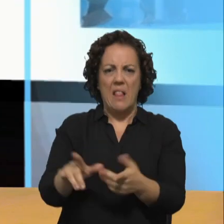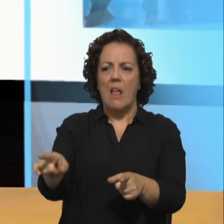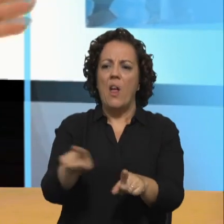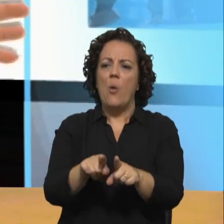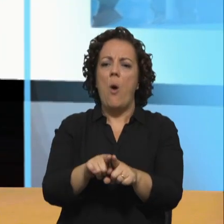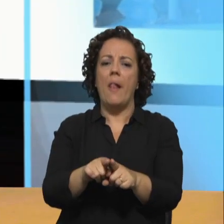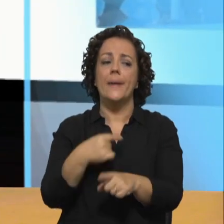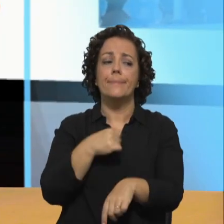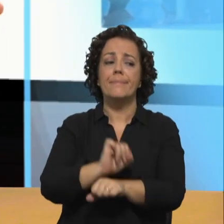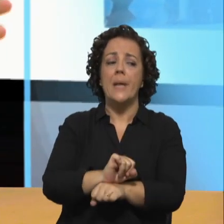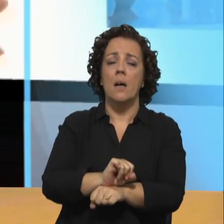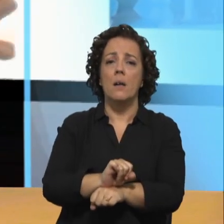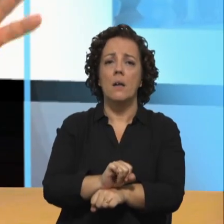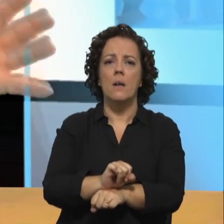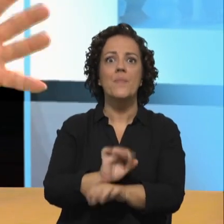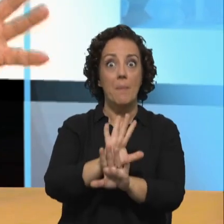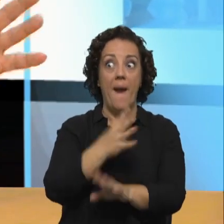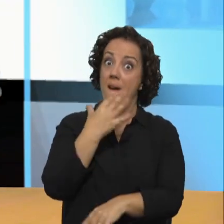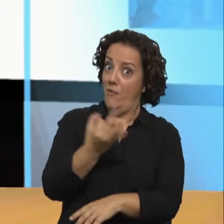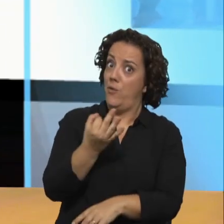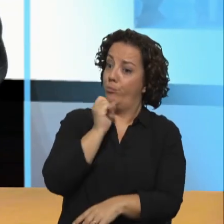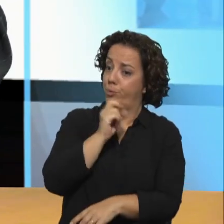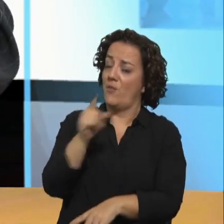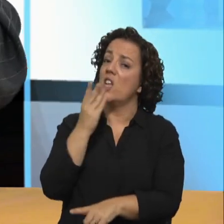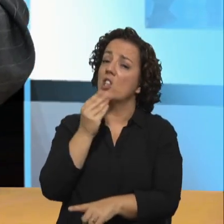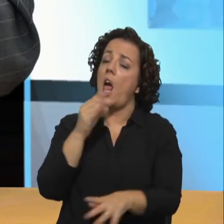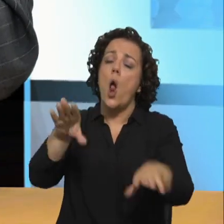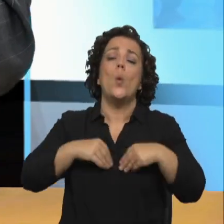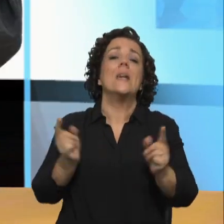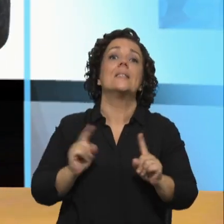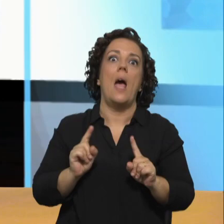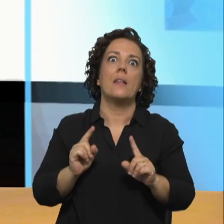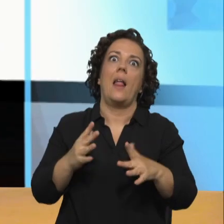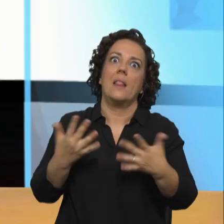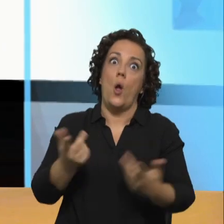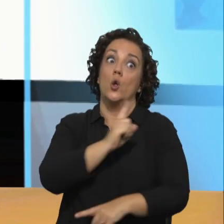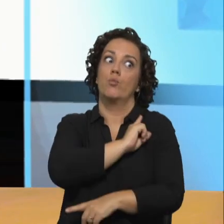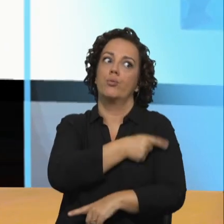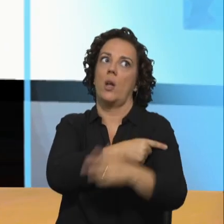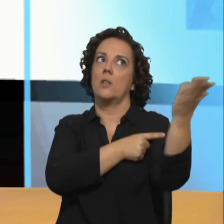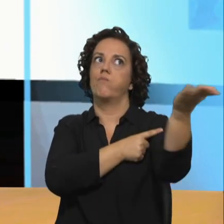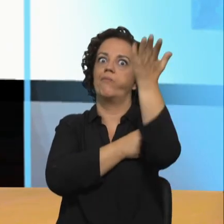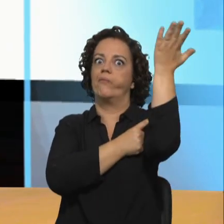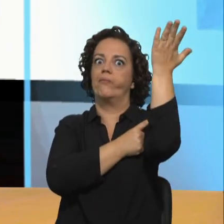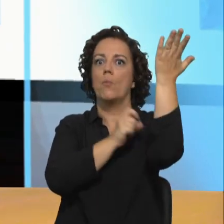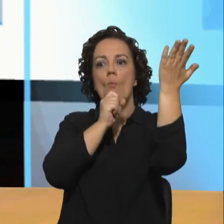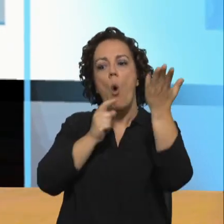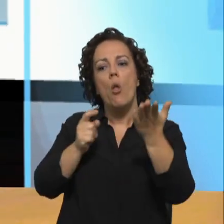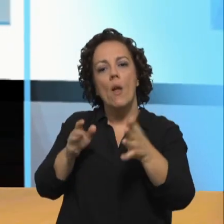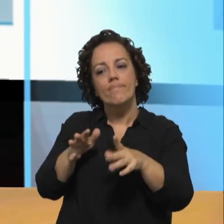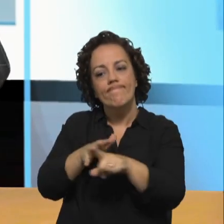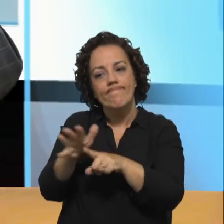É verdade que Israel não aceitará em primeira, mas aí está o poder das potências, porque Israel tem